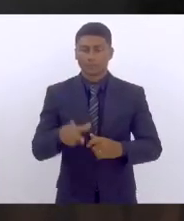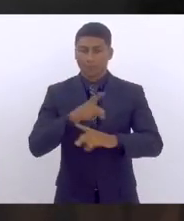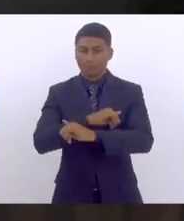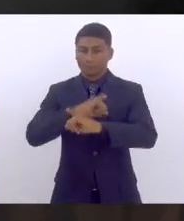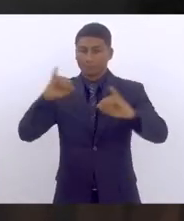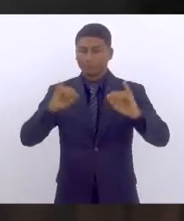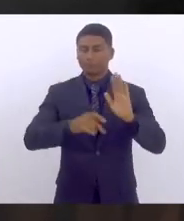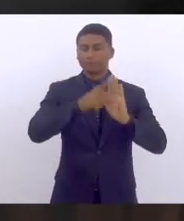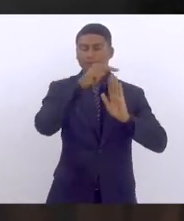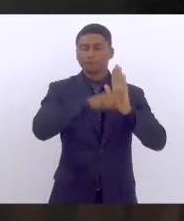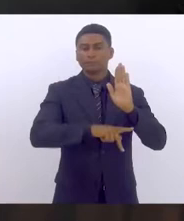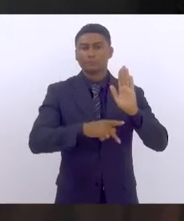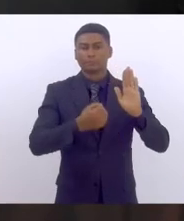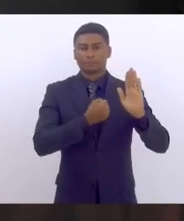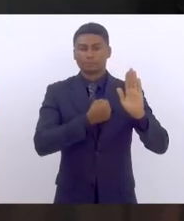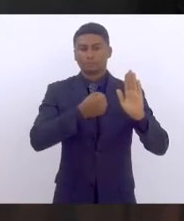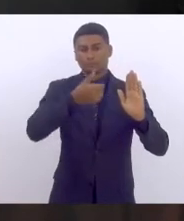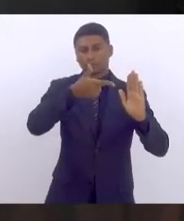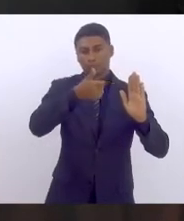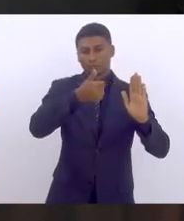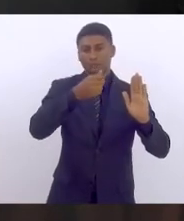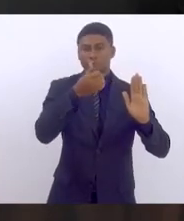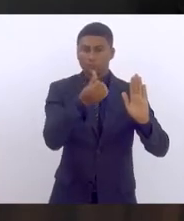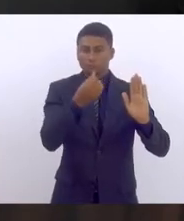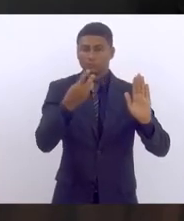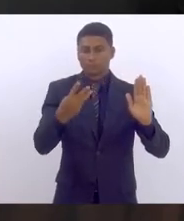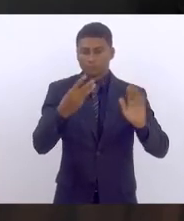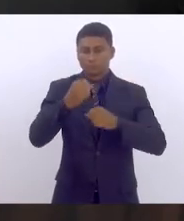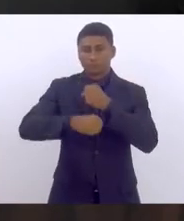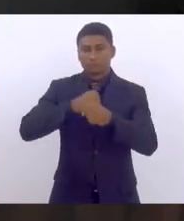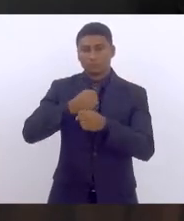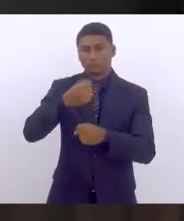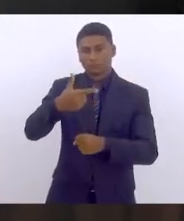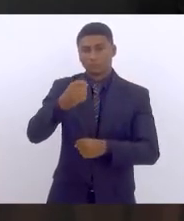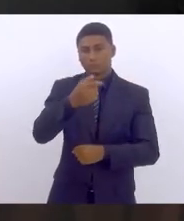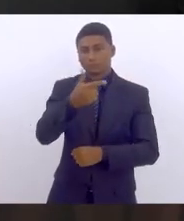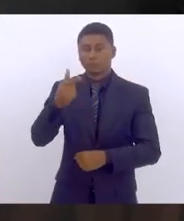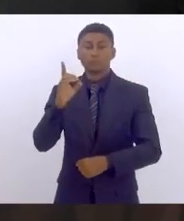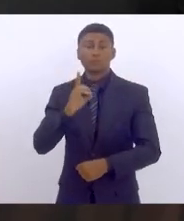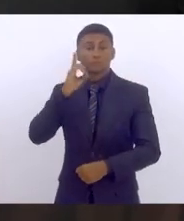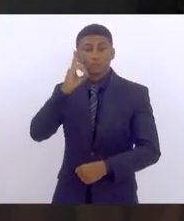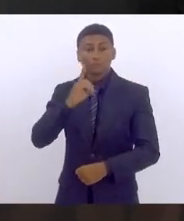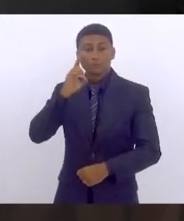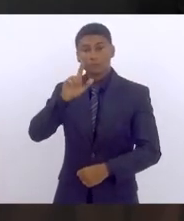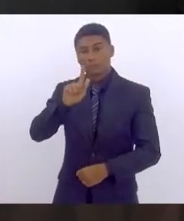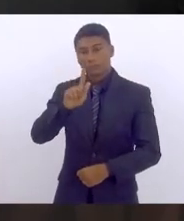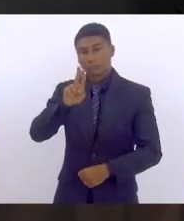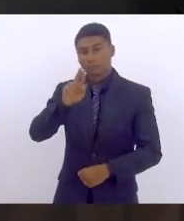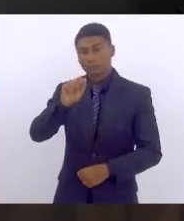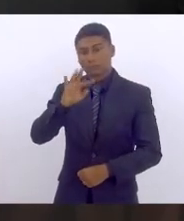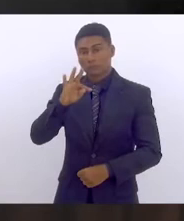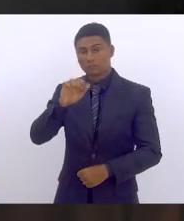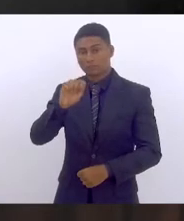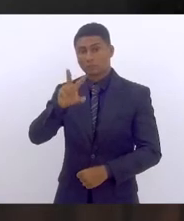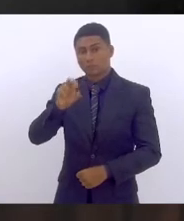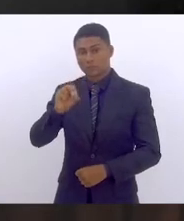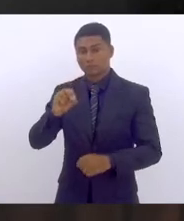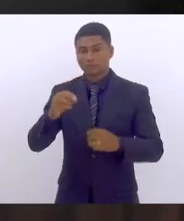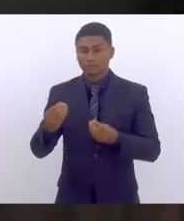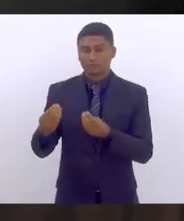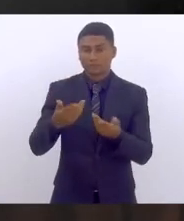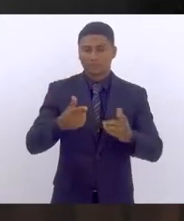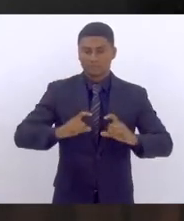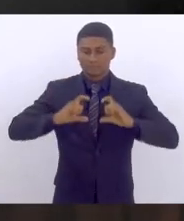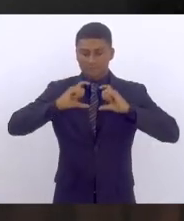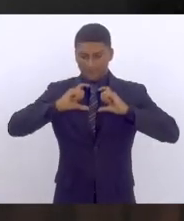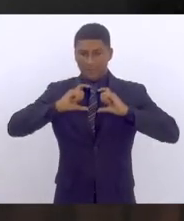Anuncio o projeto de resolução número 1263 de 22, de autoria do deputado Gustavo Schmidt, que concede a medalha Tiradentes a respectivo diploma